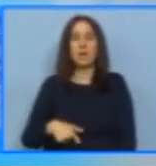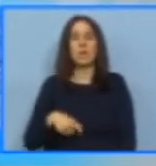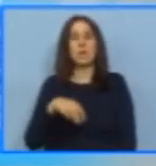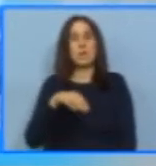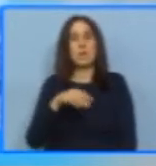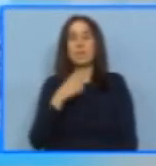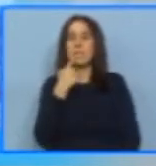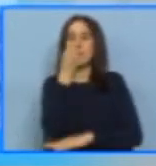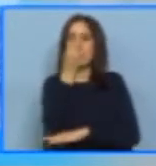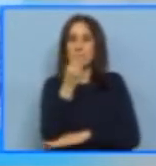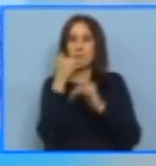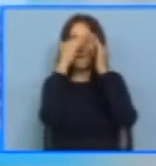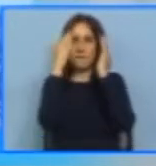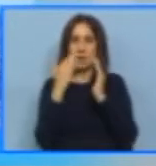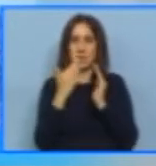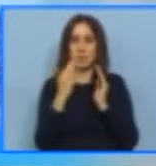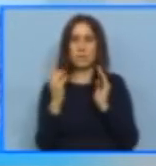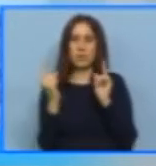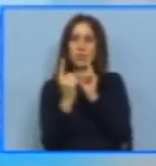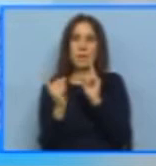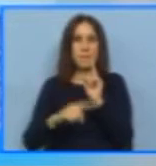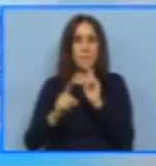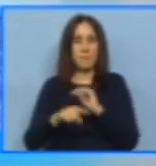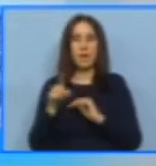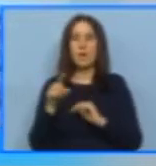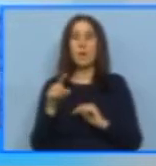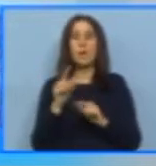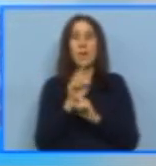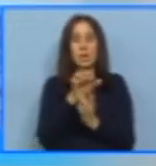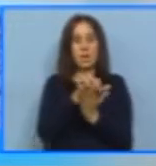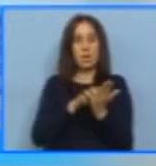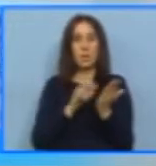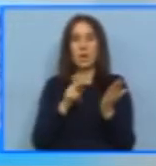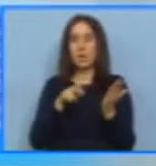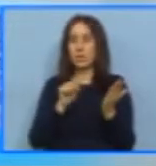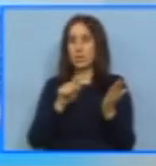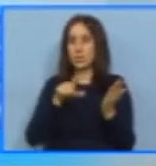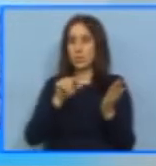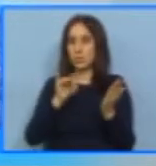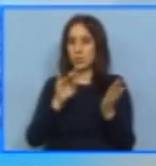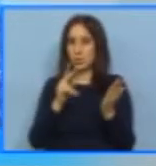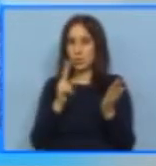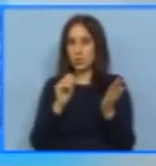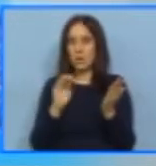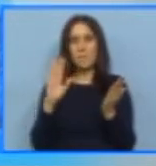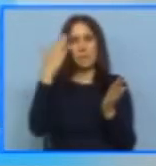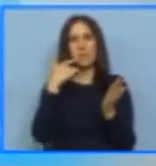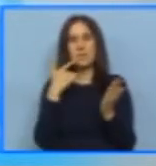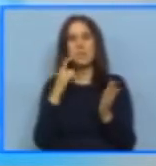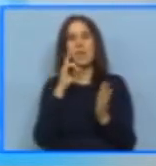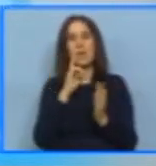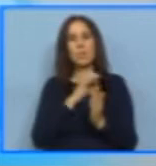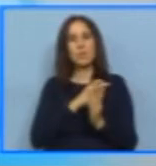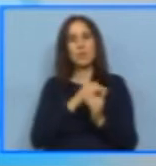imagem peregrina de Fátima. De resto, ele tinha falado nisso no primeiro Ângelus, Sim. que estava a confessar uma senhora quando estava lá a imagem peregrina